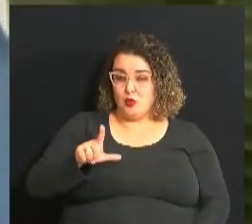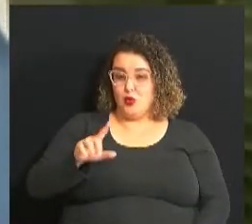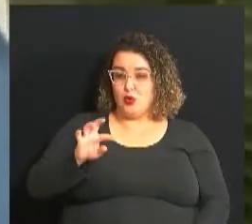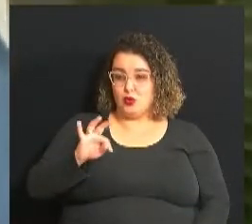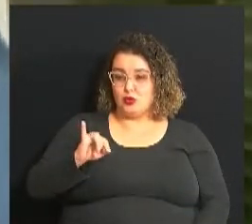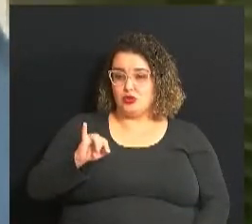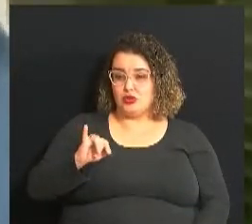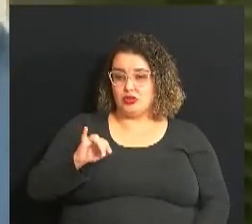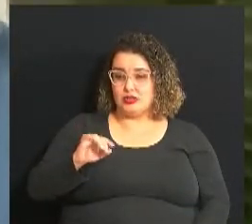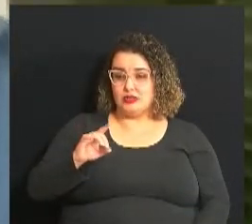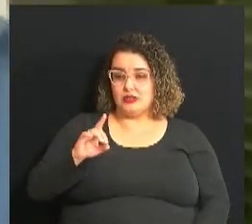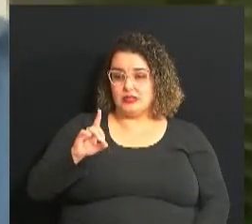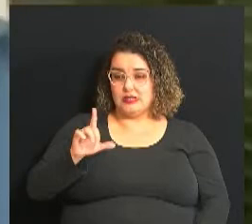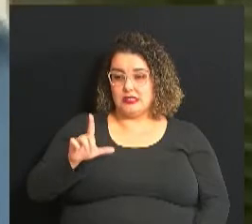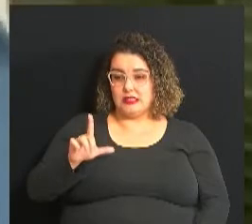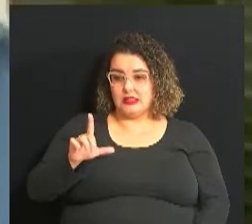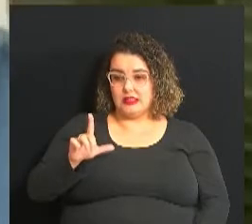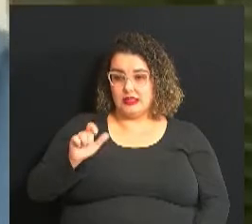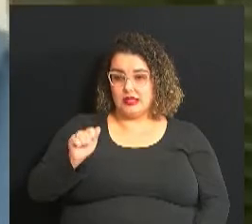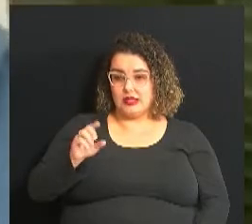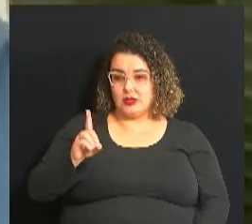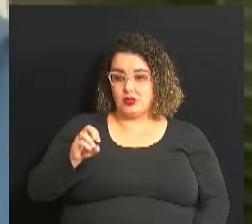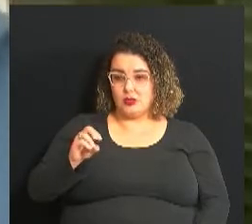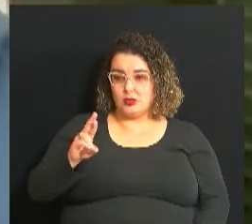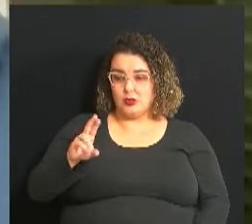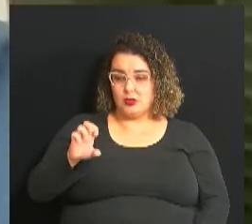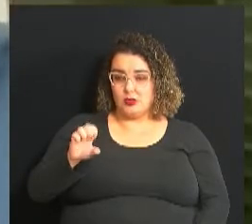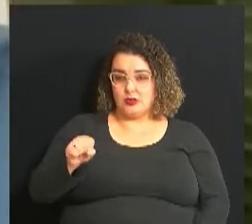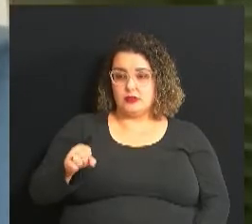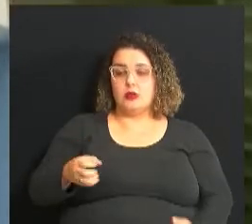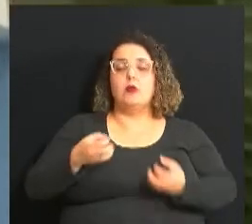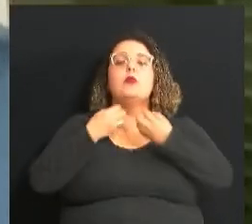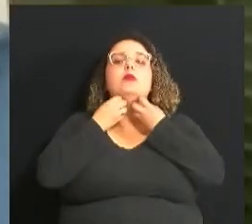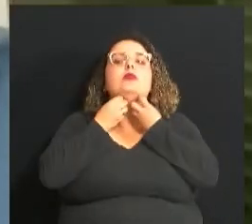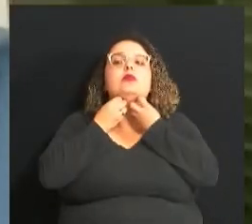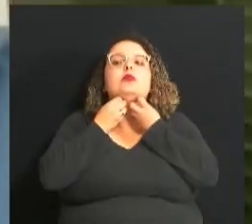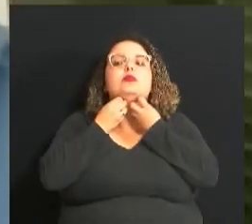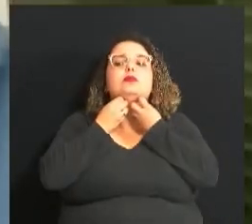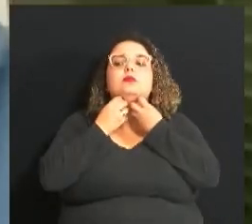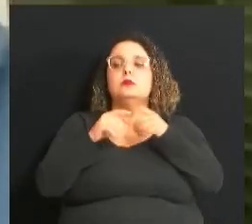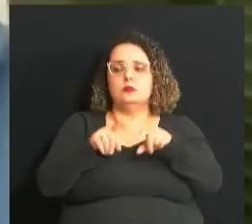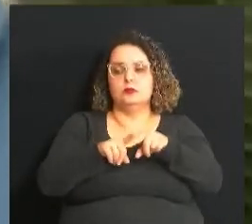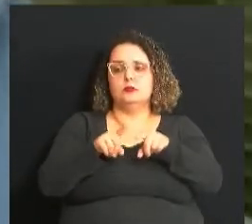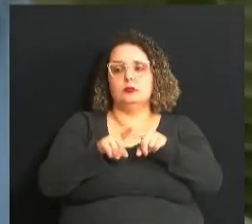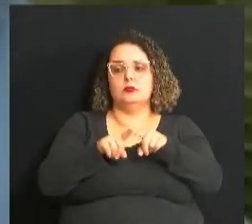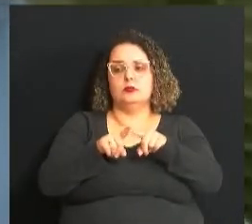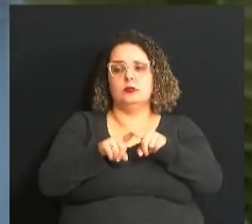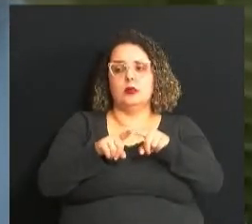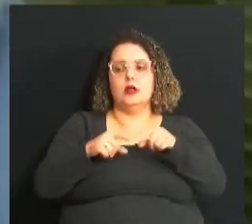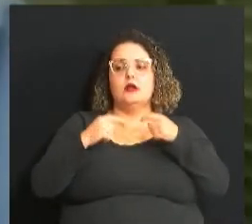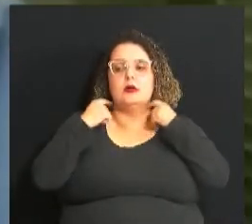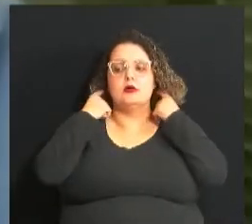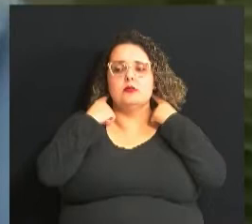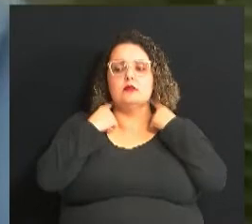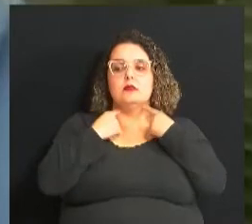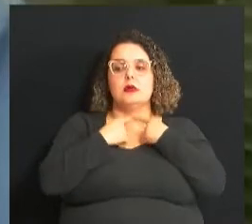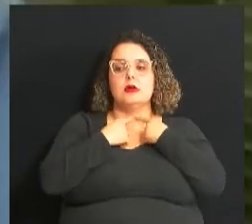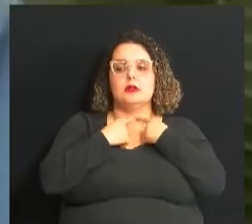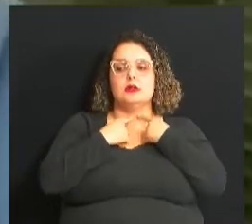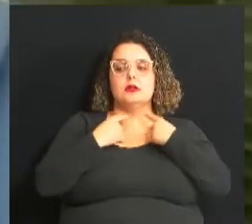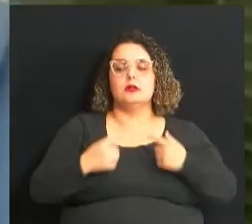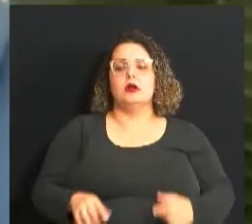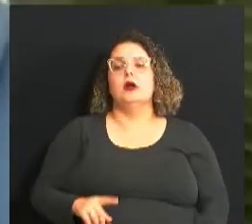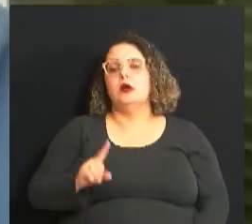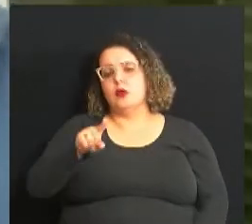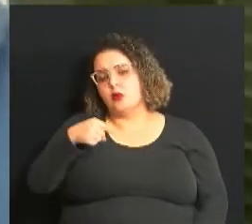tireoide, como eu falei, também está no pescoço, né? São câncer ligado ao pescoço, né? Aí existem outros tipos de câncer,